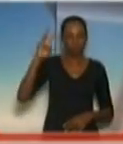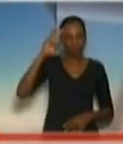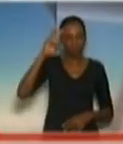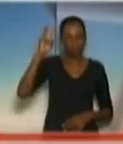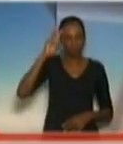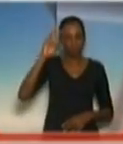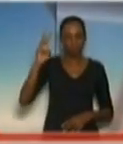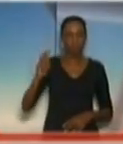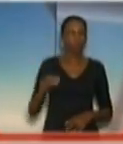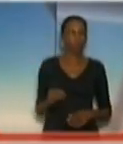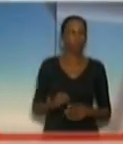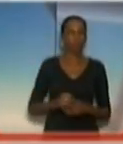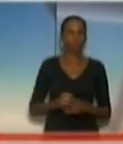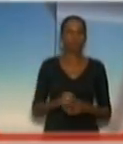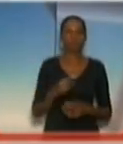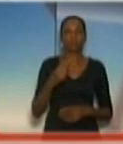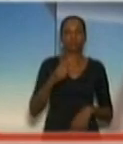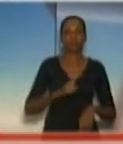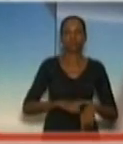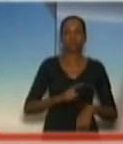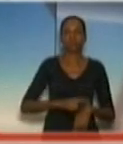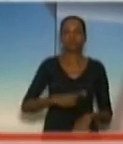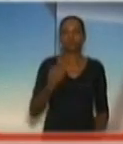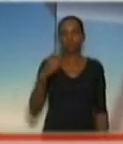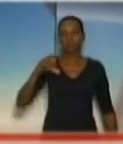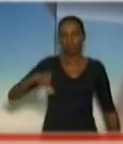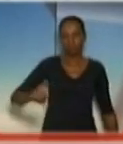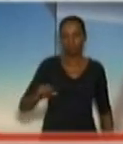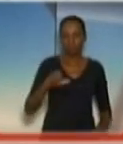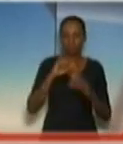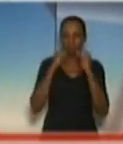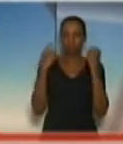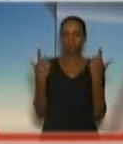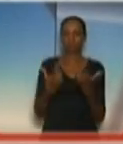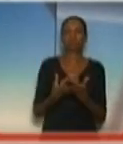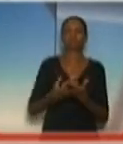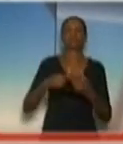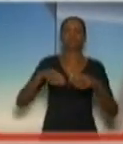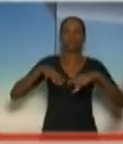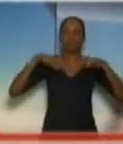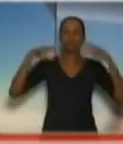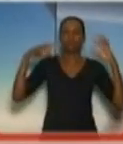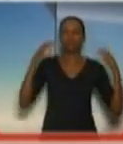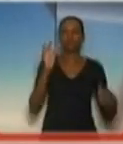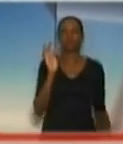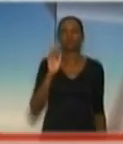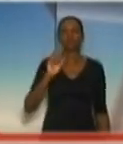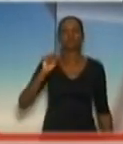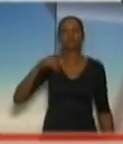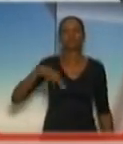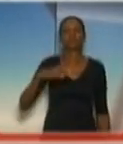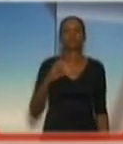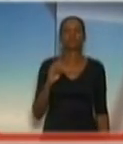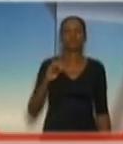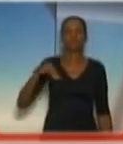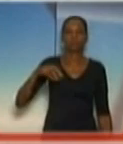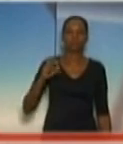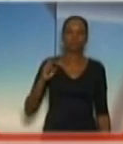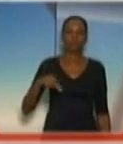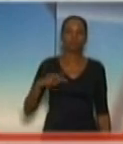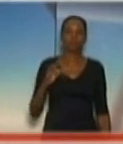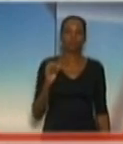terça-feira, às 19 horas, aqui na Assembleia Legislativa, no plenário Franco Montoro, com os agentes